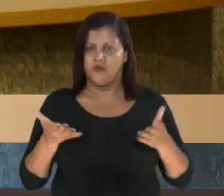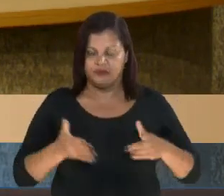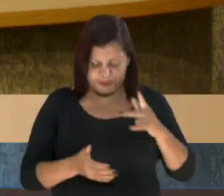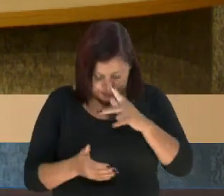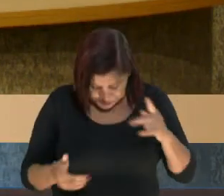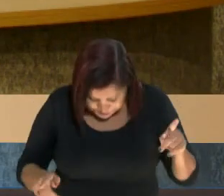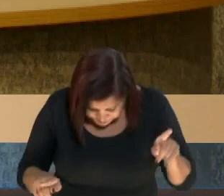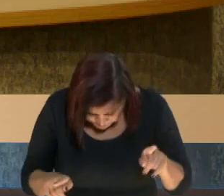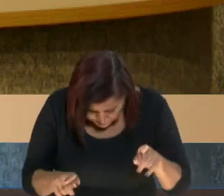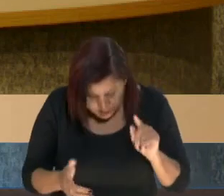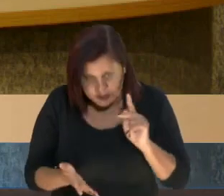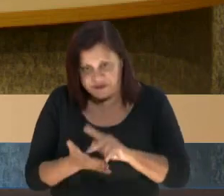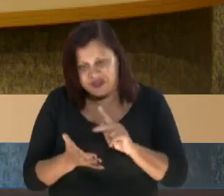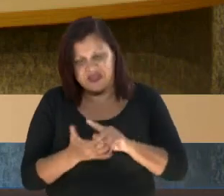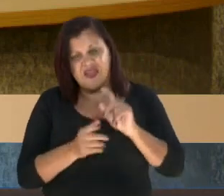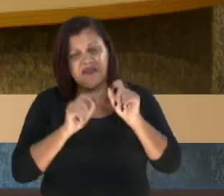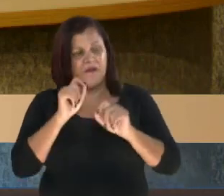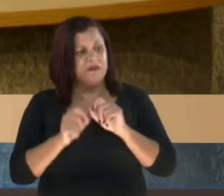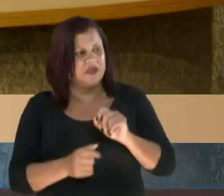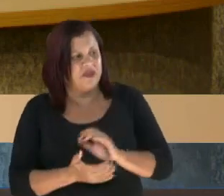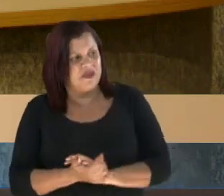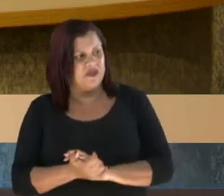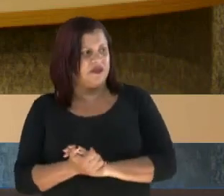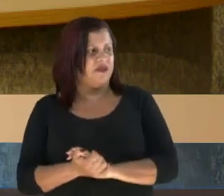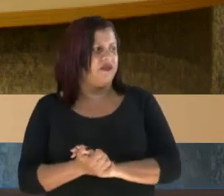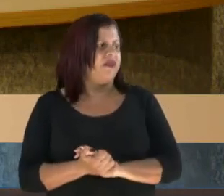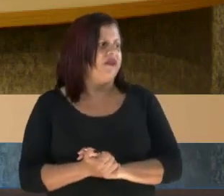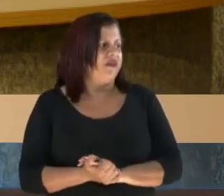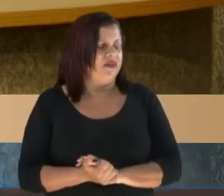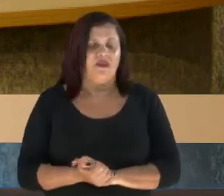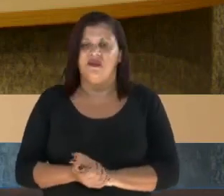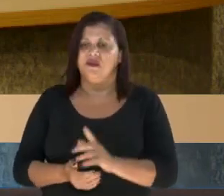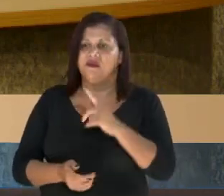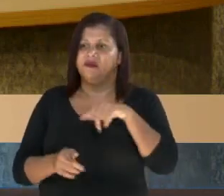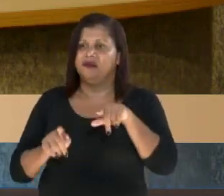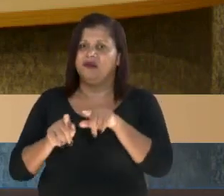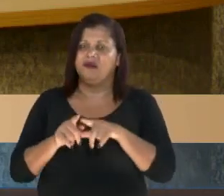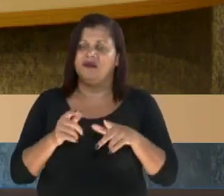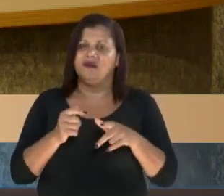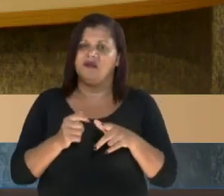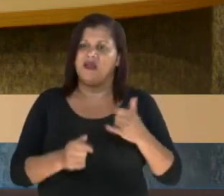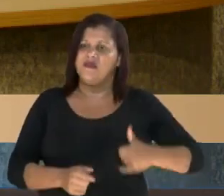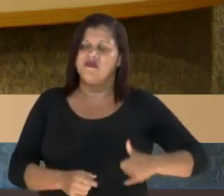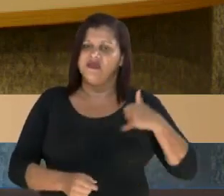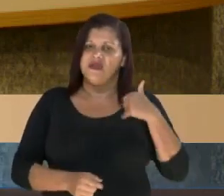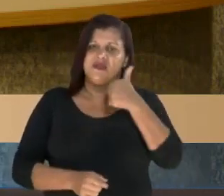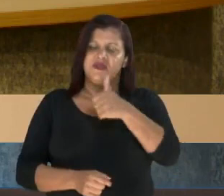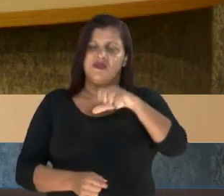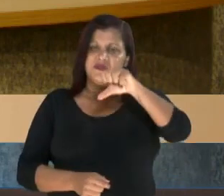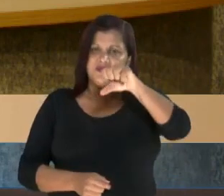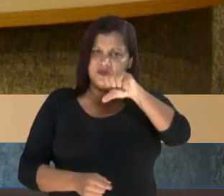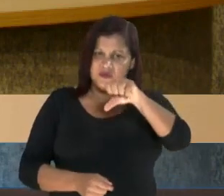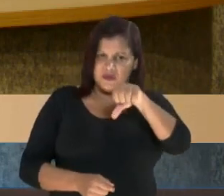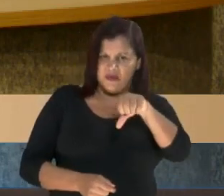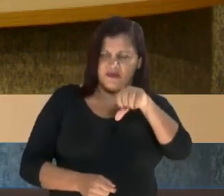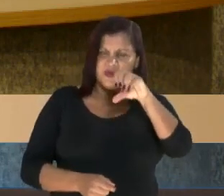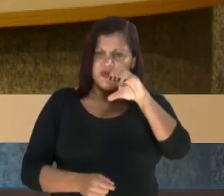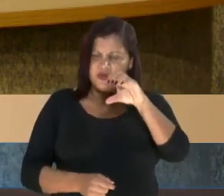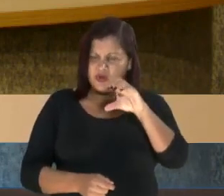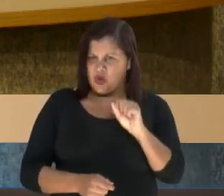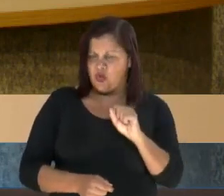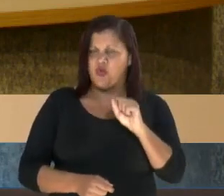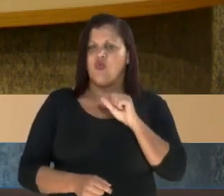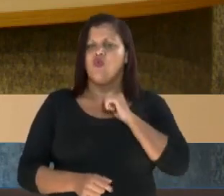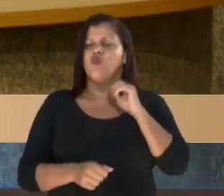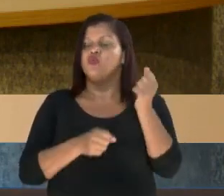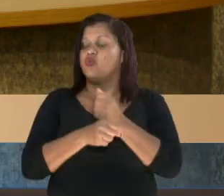presidente na verdade é para repercutir o aniversário de 198 anos da gloriosa Polícia Militar